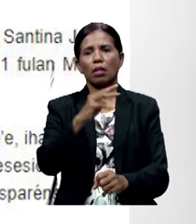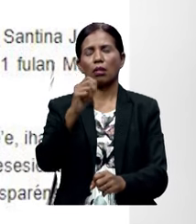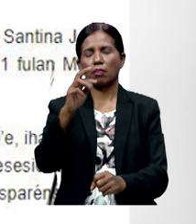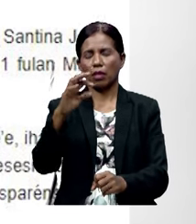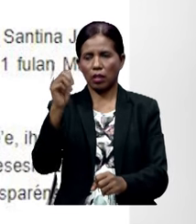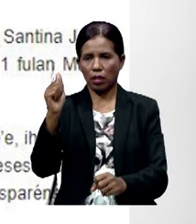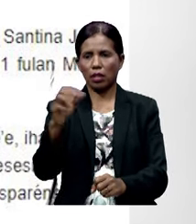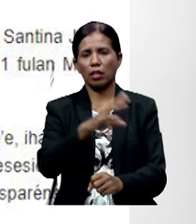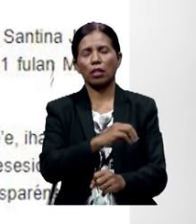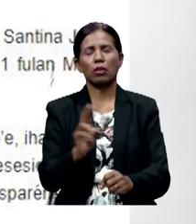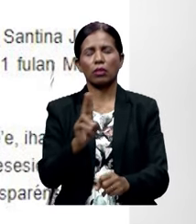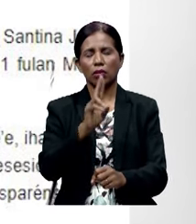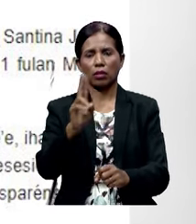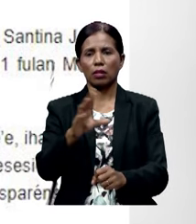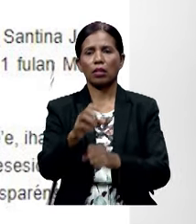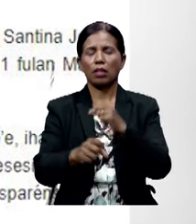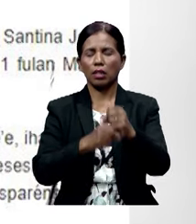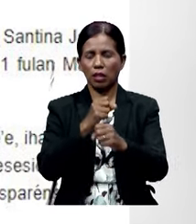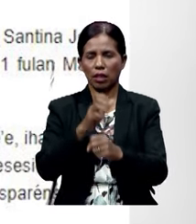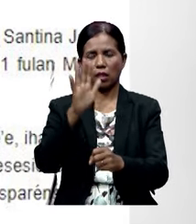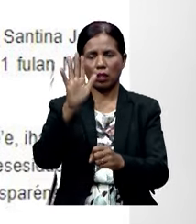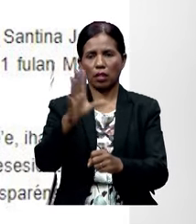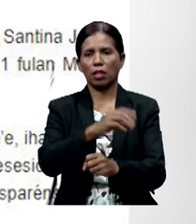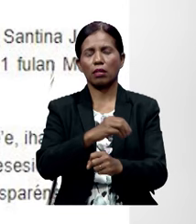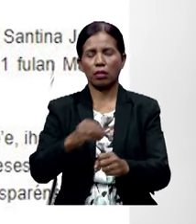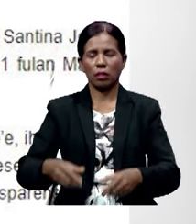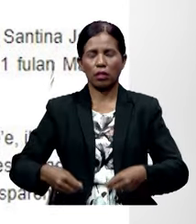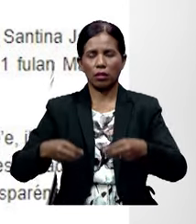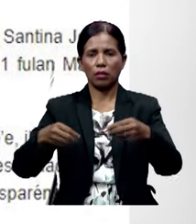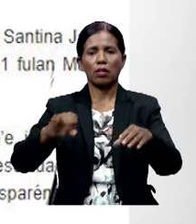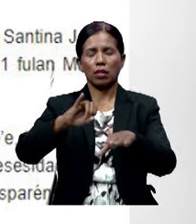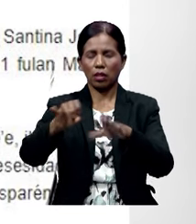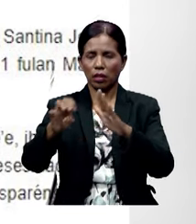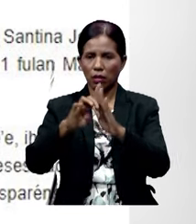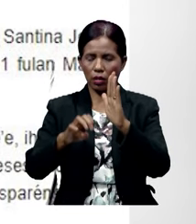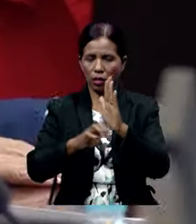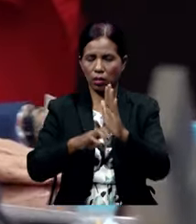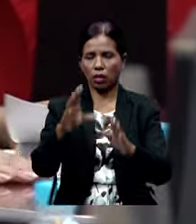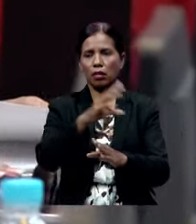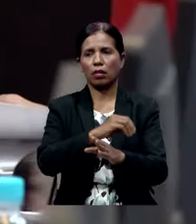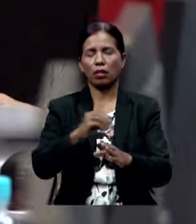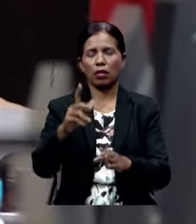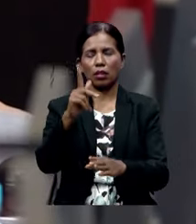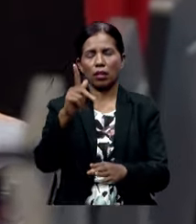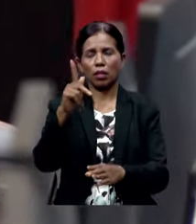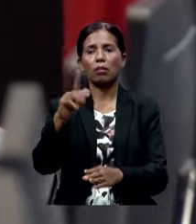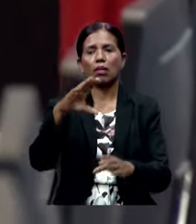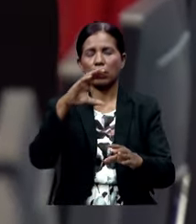Alves, onde exerce mandato Batina Lima, o regime de dedicação exclusivo no dar comissário e a Comissão de Função